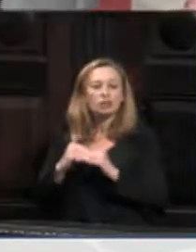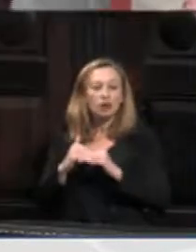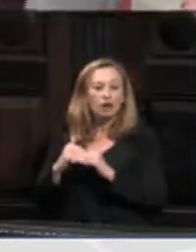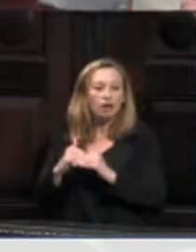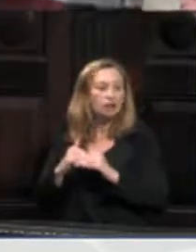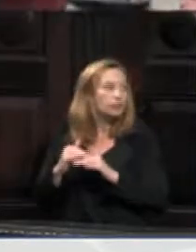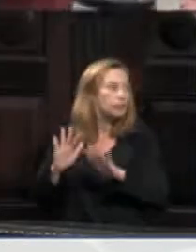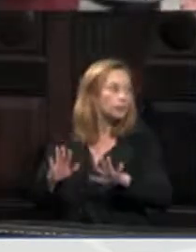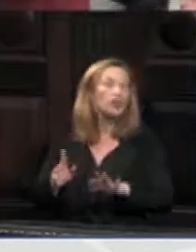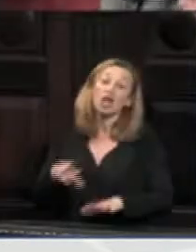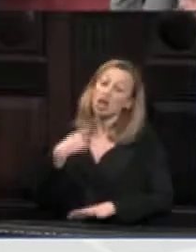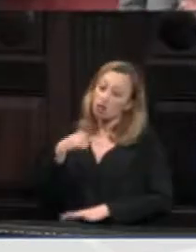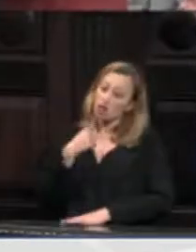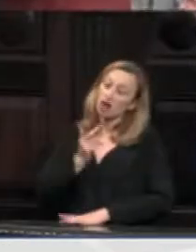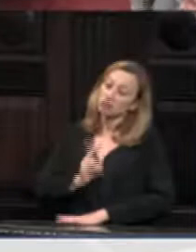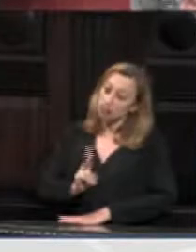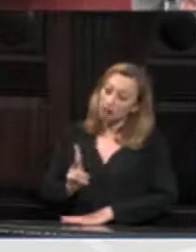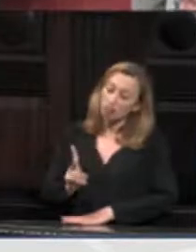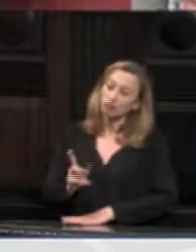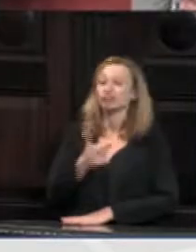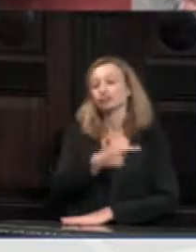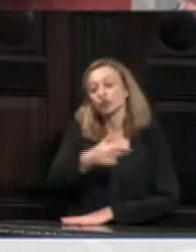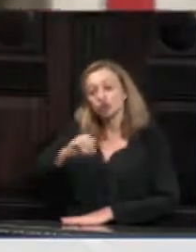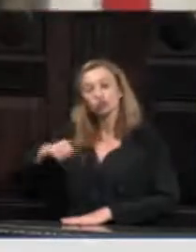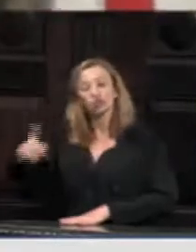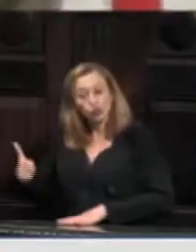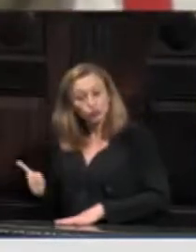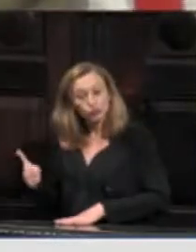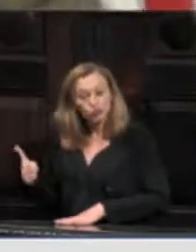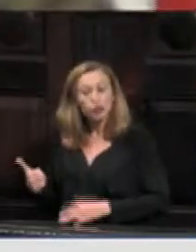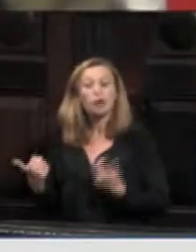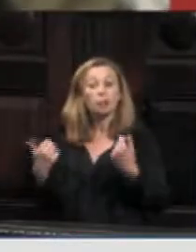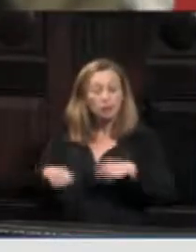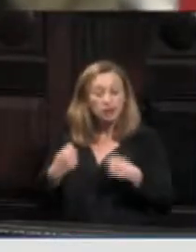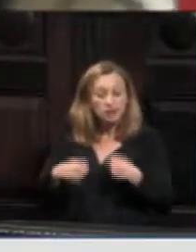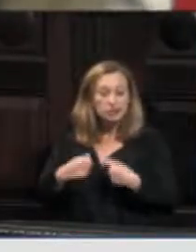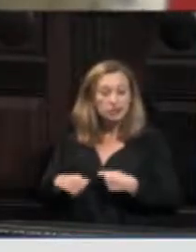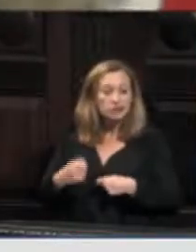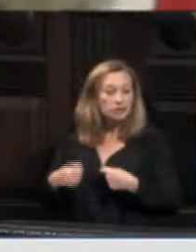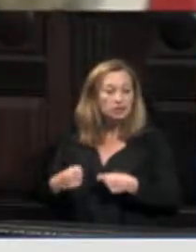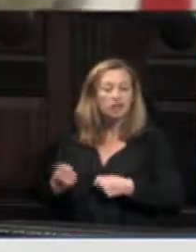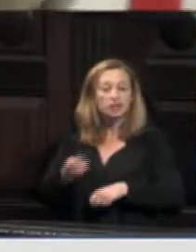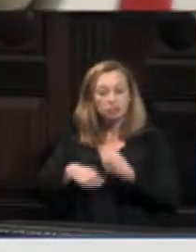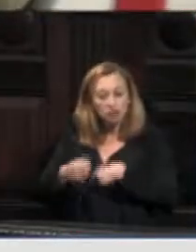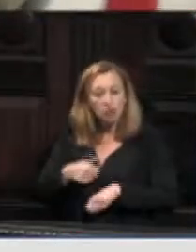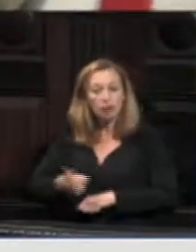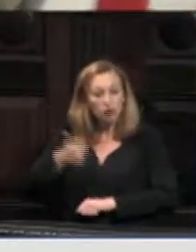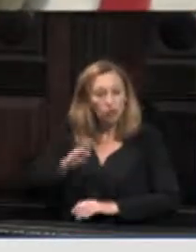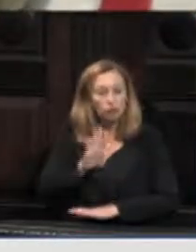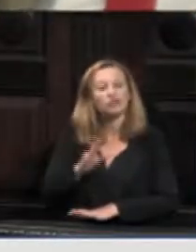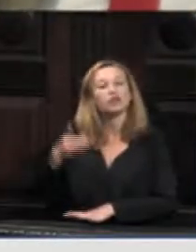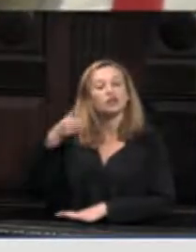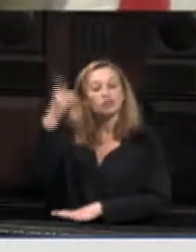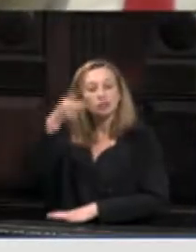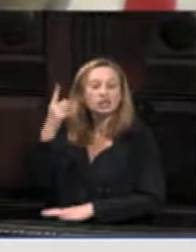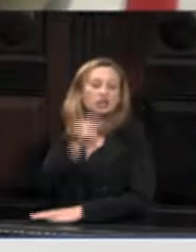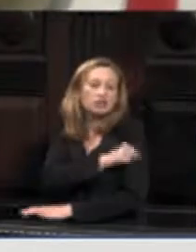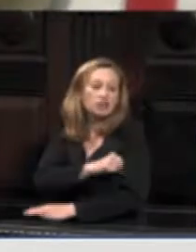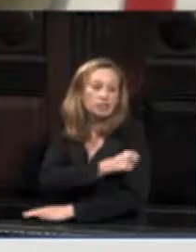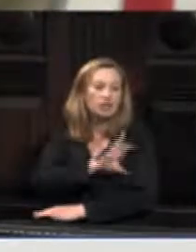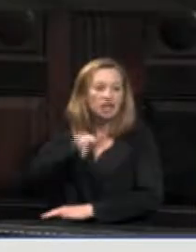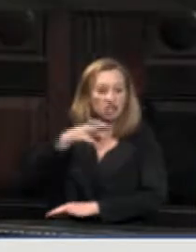eu falo ela desde 2001, acho que pode ser que tenha aumentado. Deputado da enfermeira Rejane.